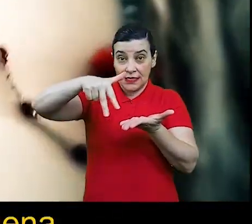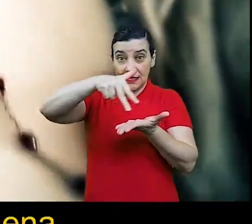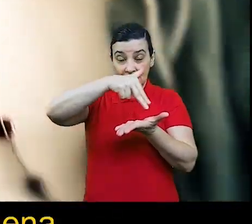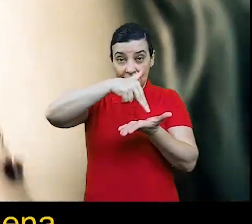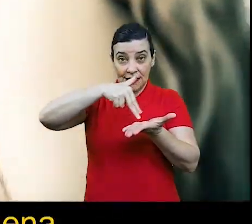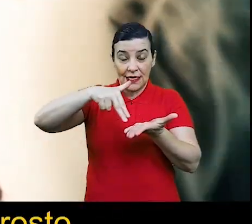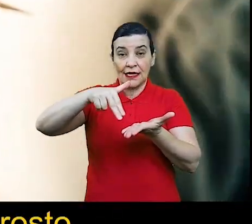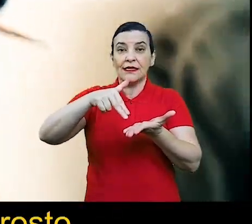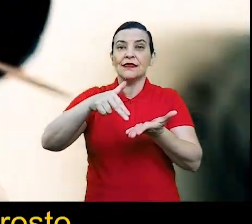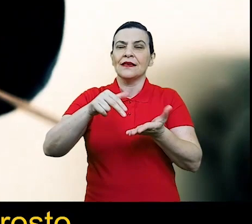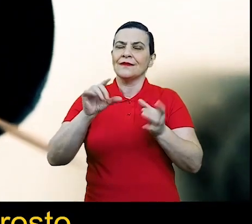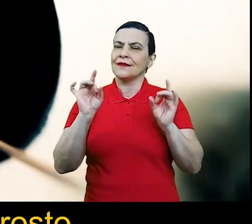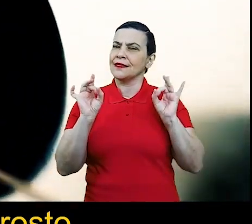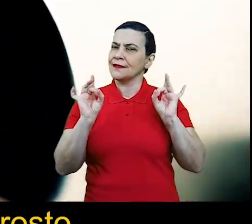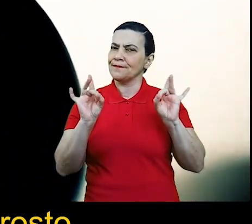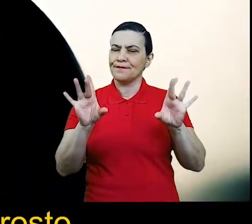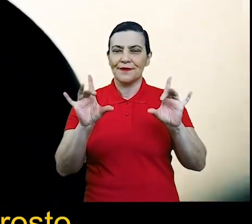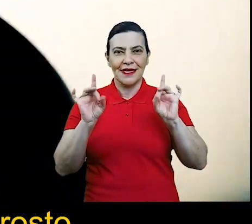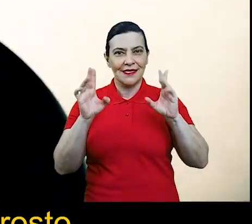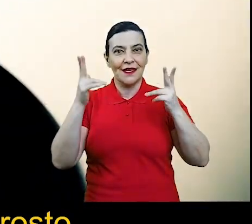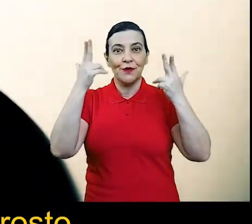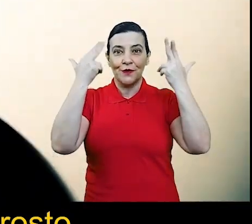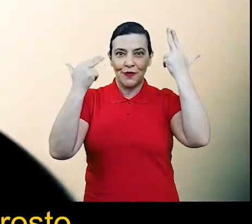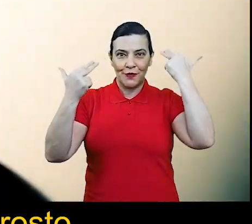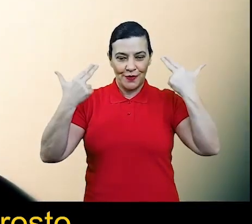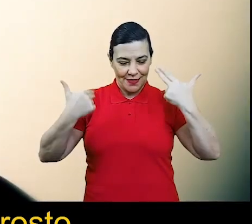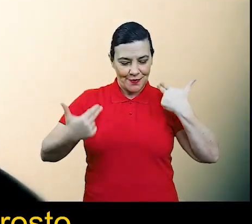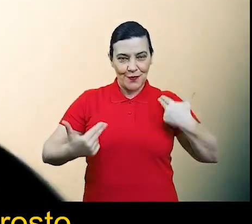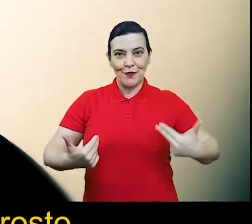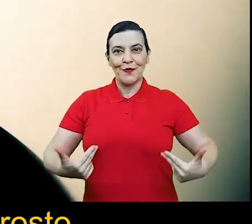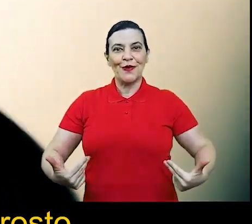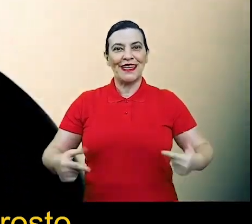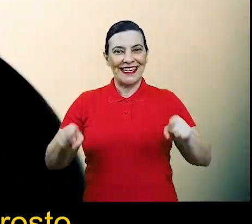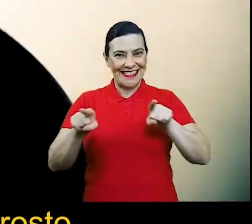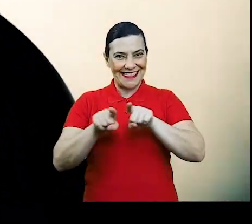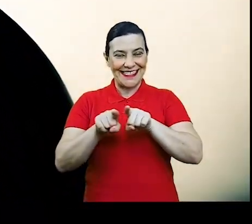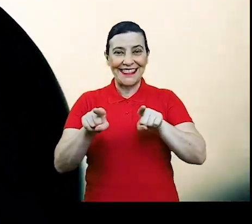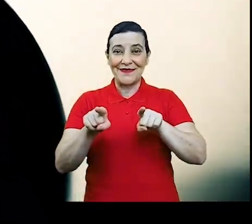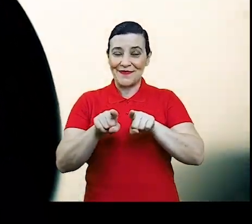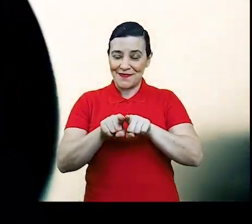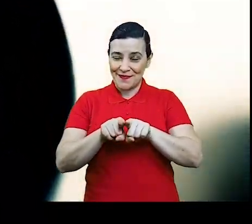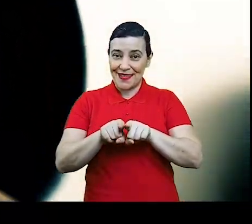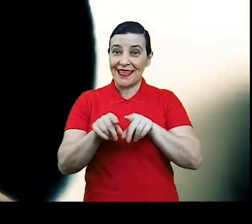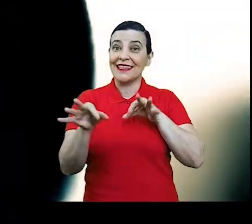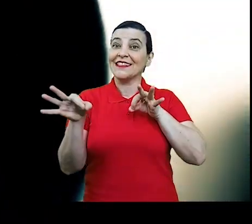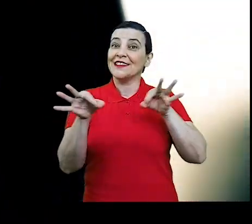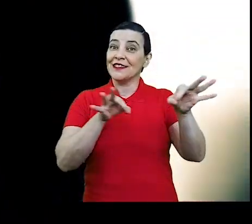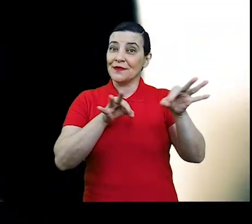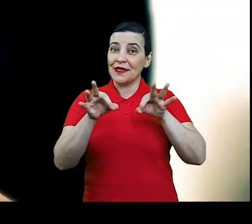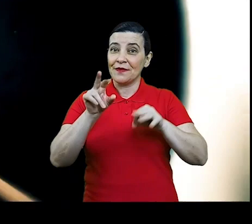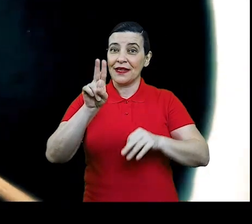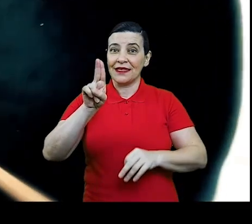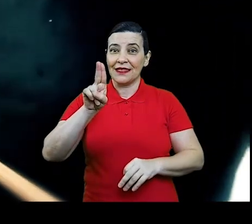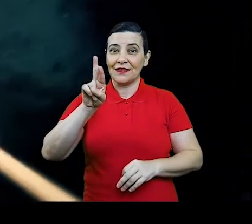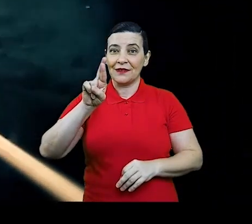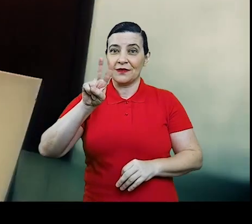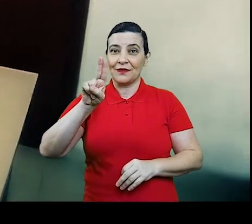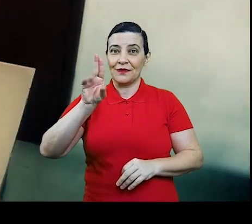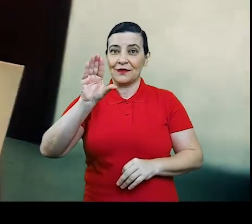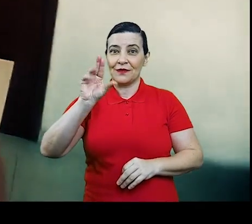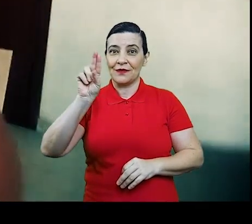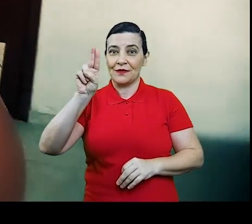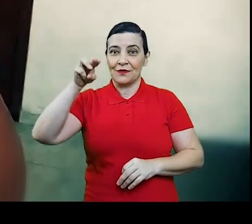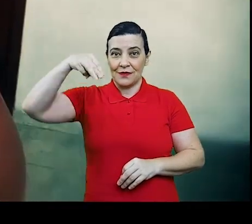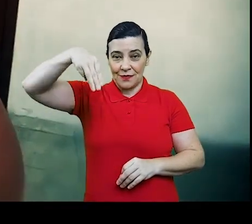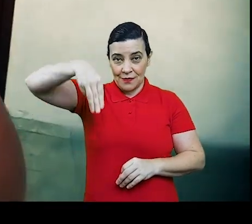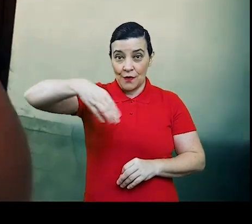cultura indígena, a gente é essencial fazer as pinturas corporais no rosto. E para isso a gente utiliza o urucum, que é uma